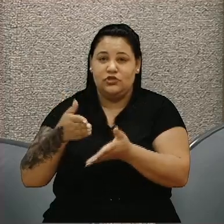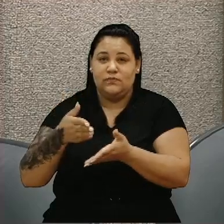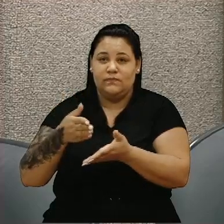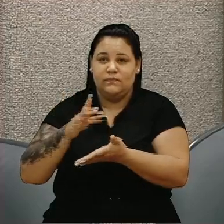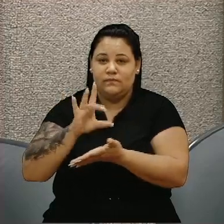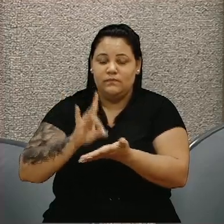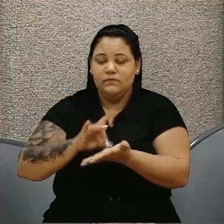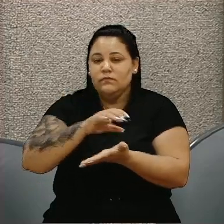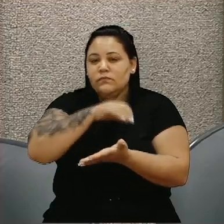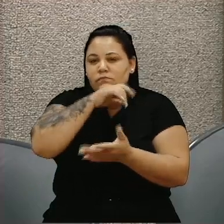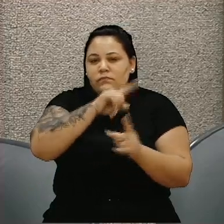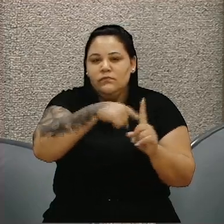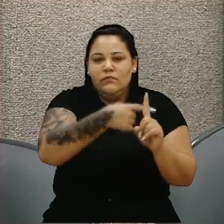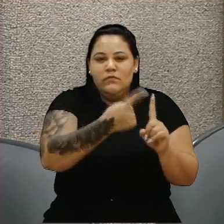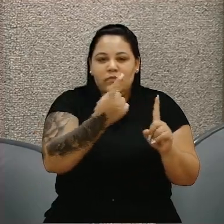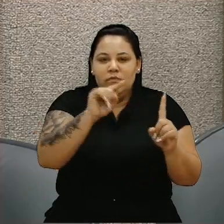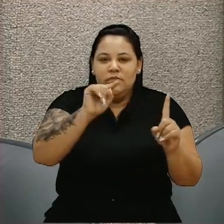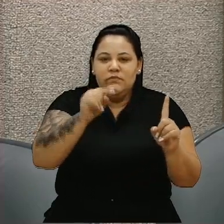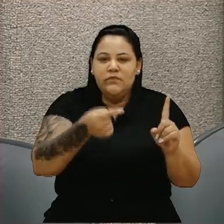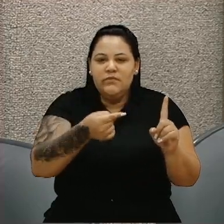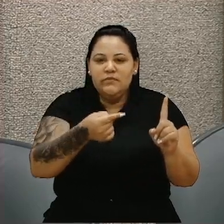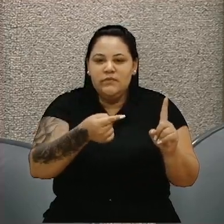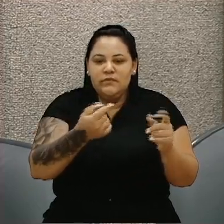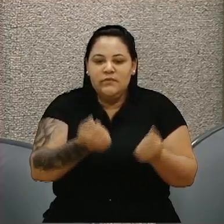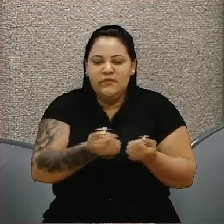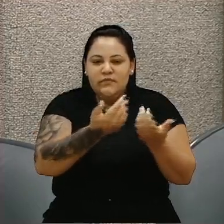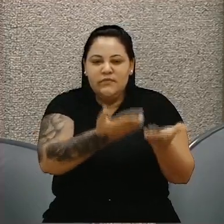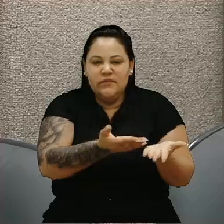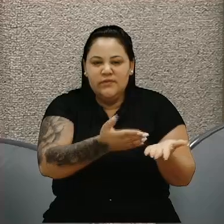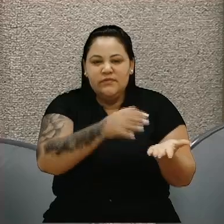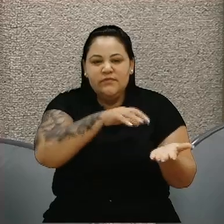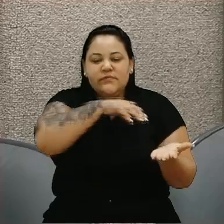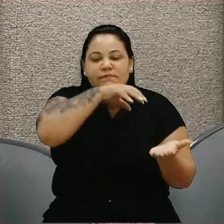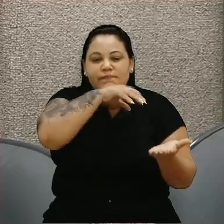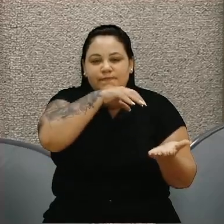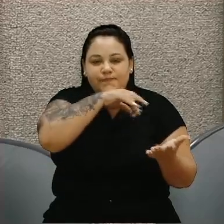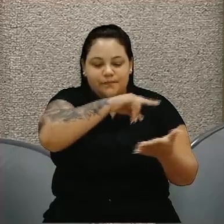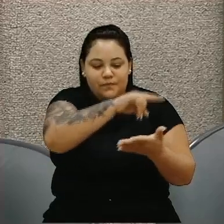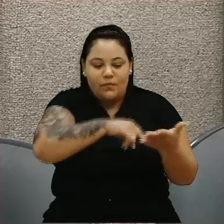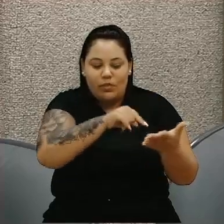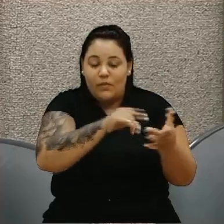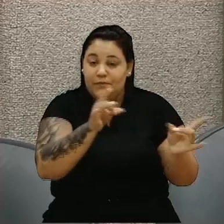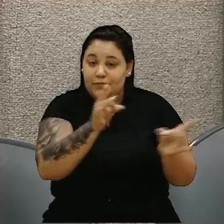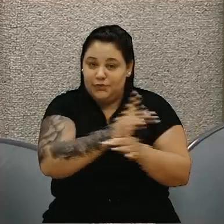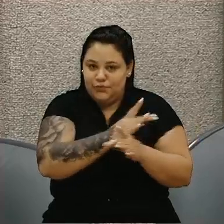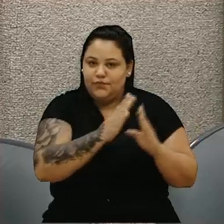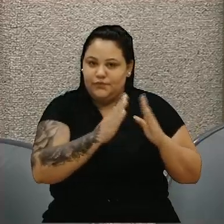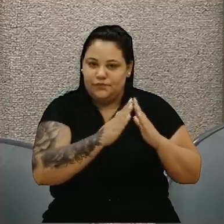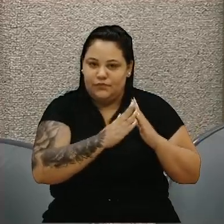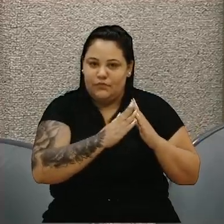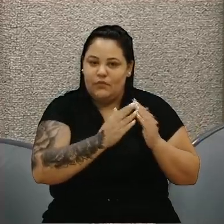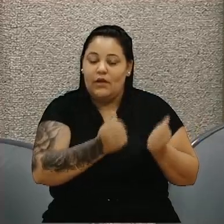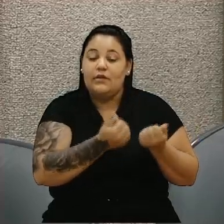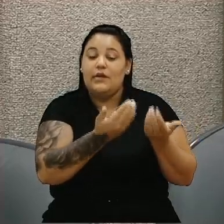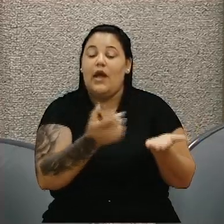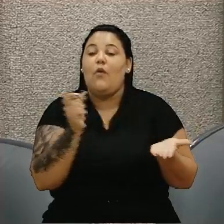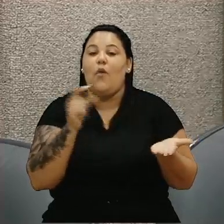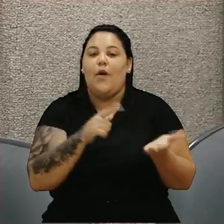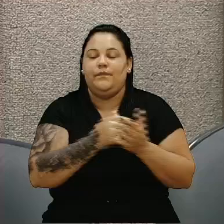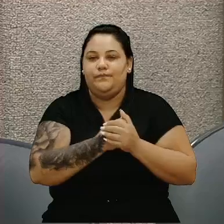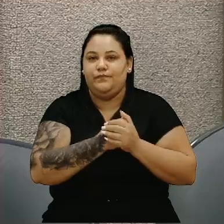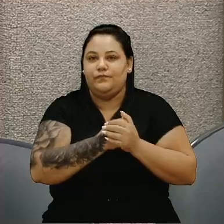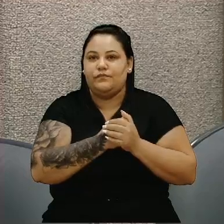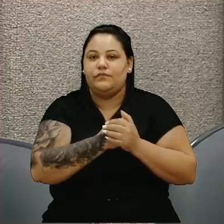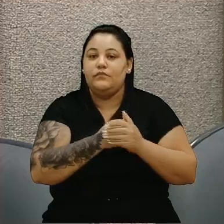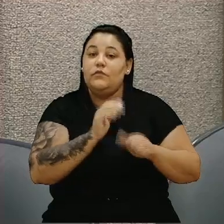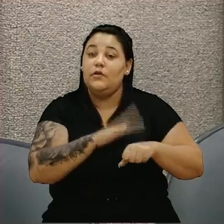pouco mais que 1.000 lotes entregues, as certidões de propriedade. E foram entregues quais? Aqueles que era